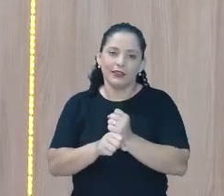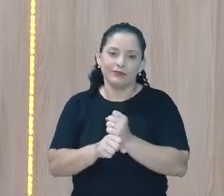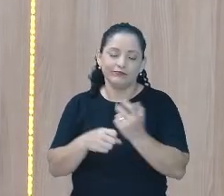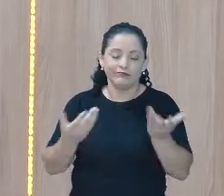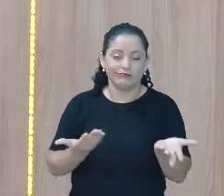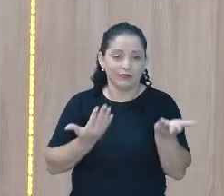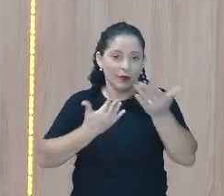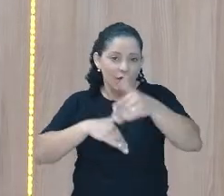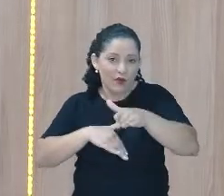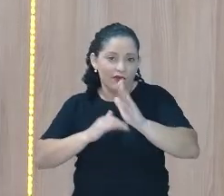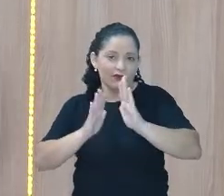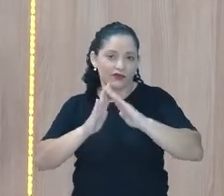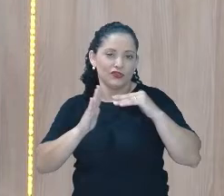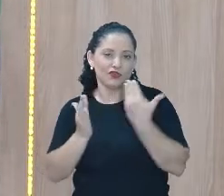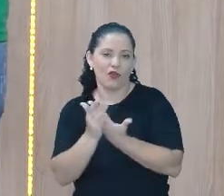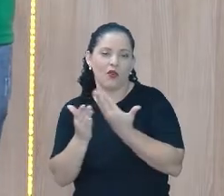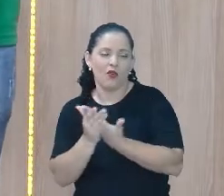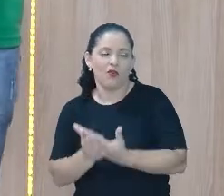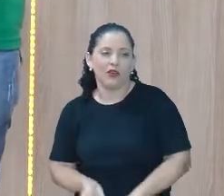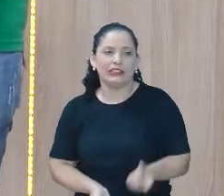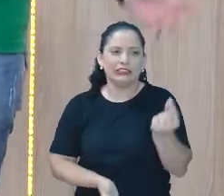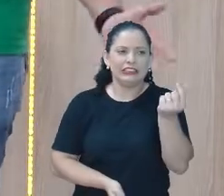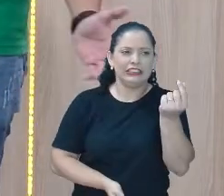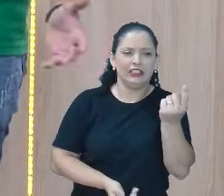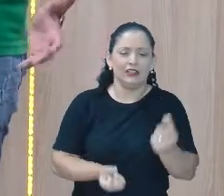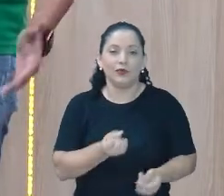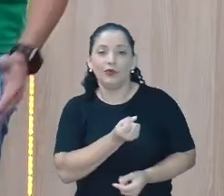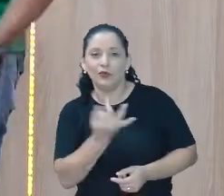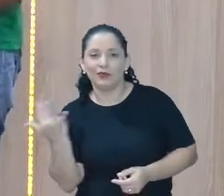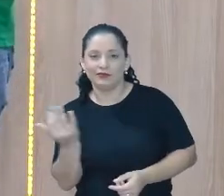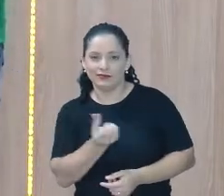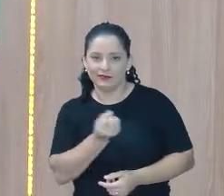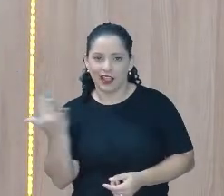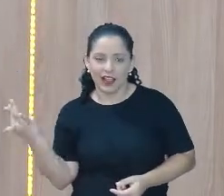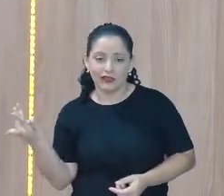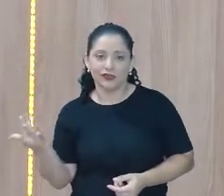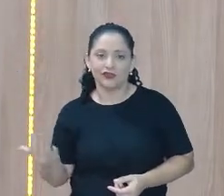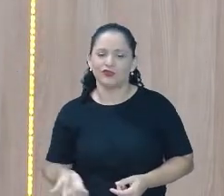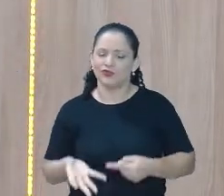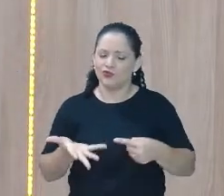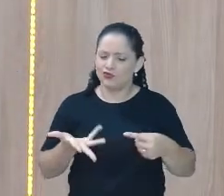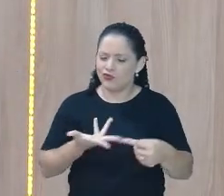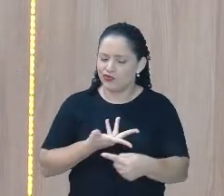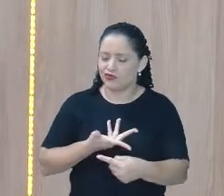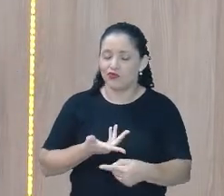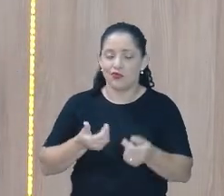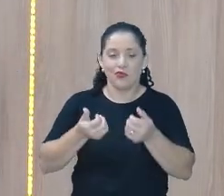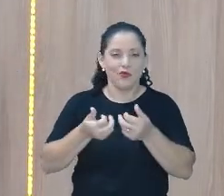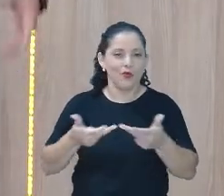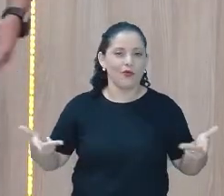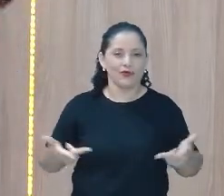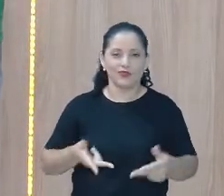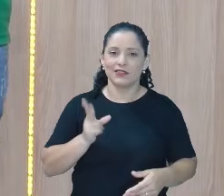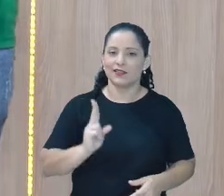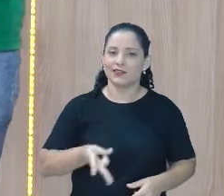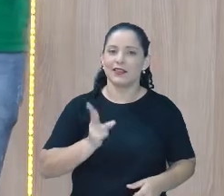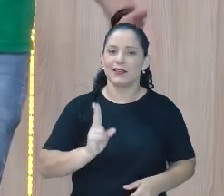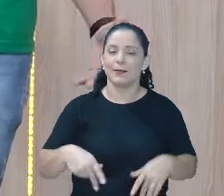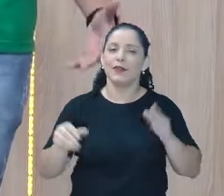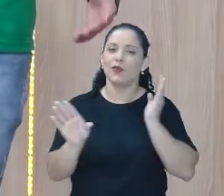dinheiro, quando a gente fala aí de volume, né, como o exemplo que eu citei, a gente sempre encontra aí os